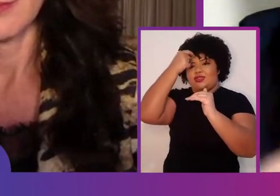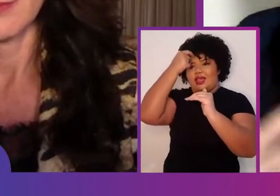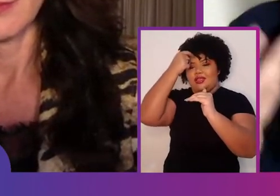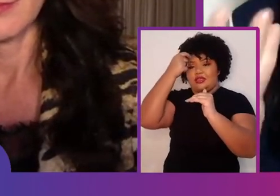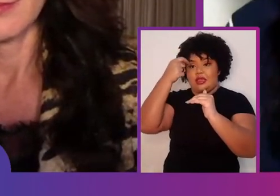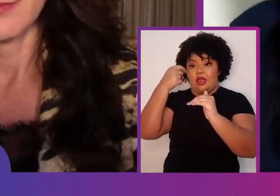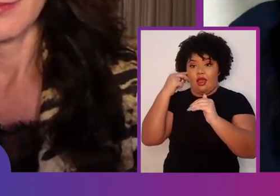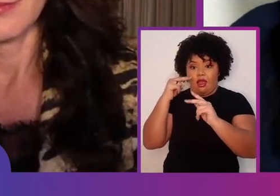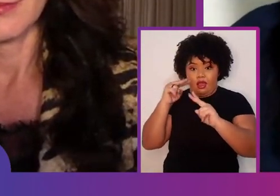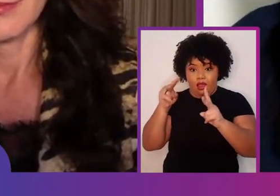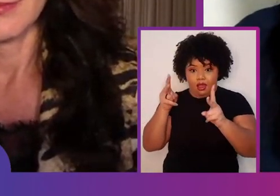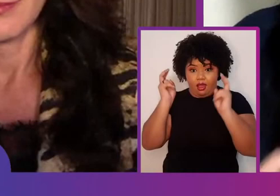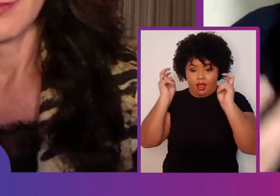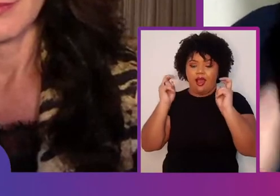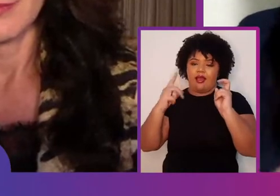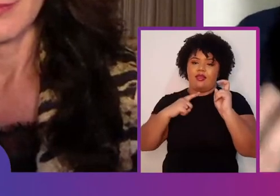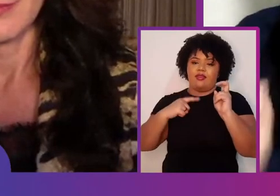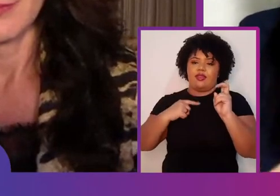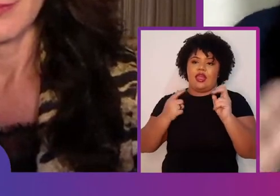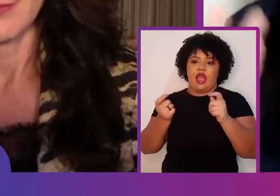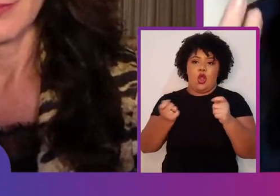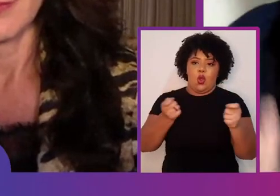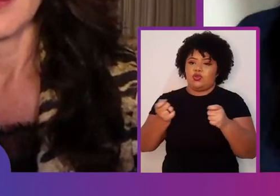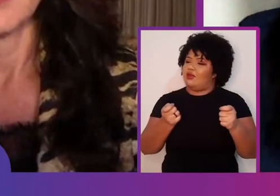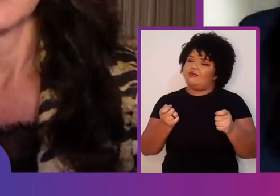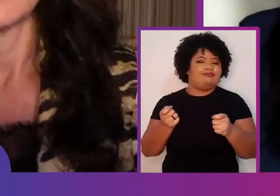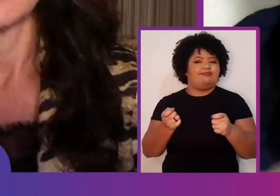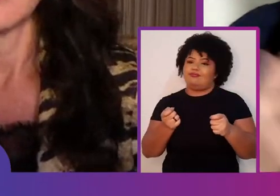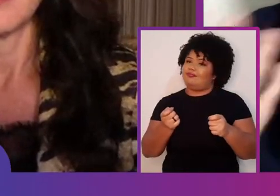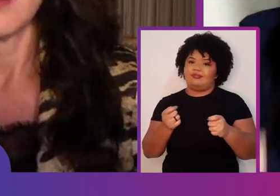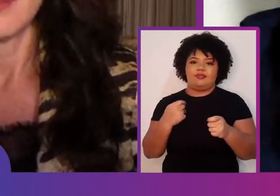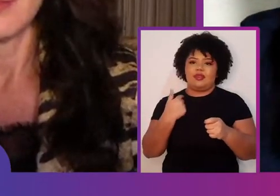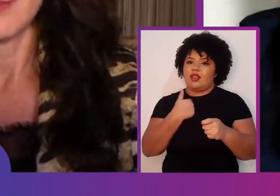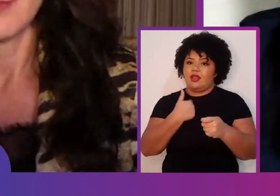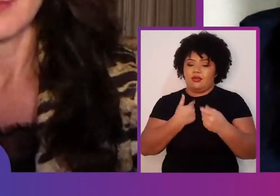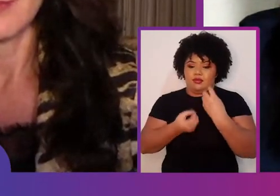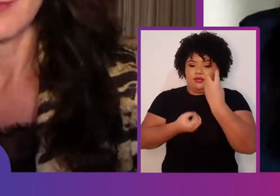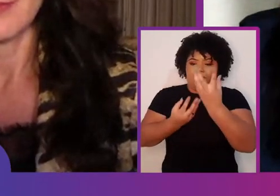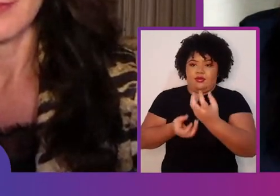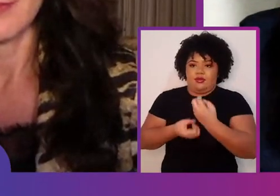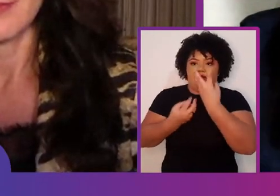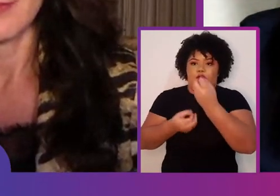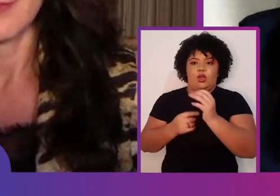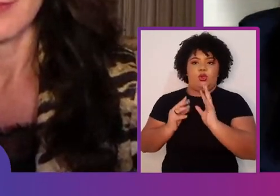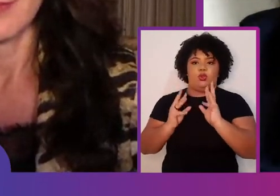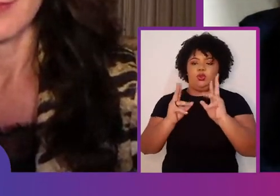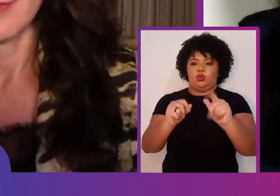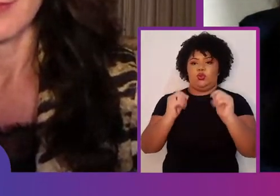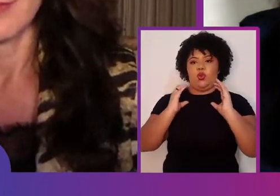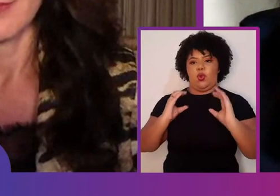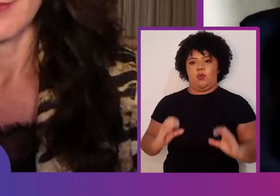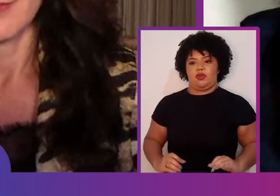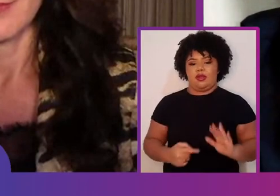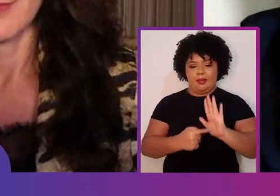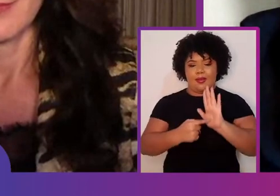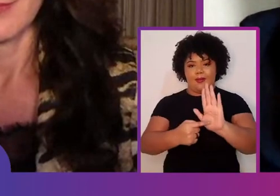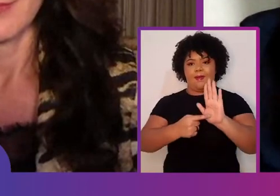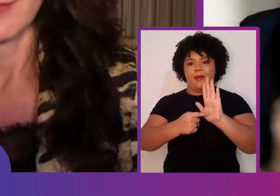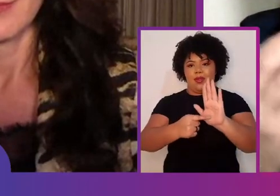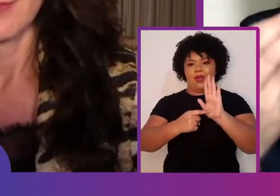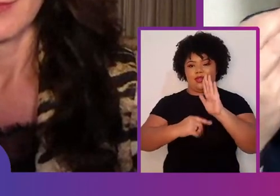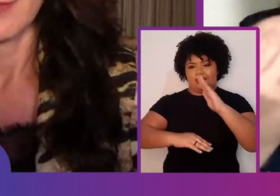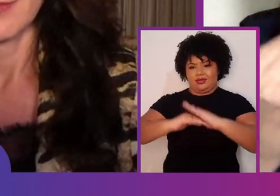nada, porque na verdade você produz tudo. Você é a fonte de produção de todos esses comportamentos. O grande problema é que